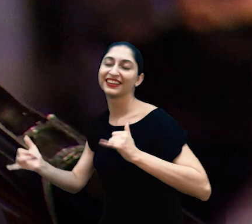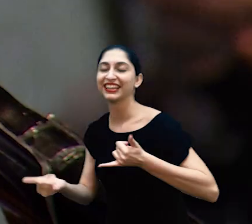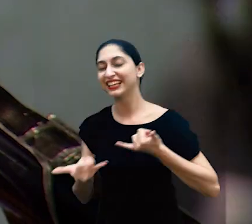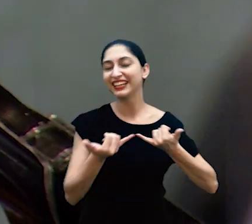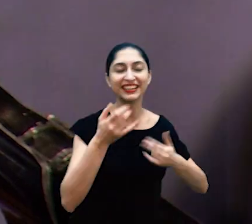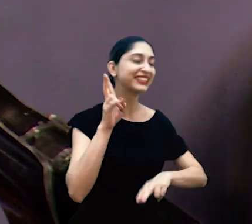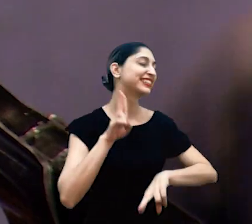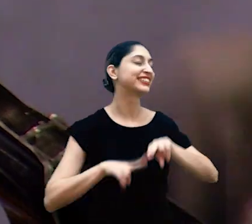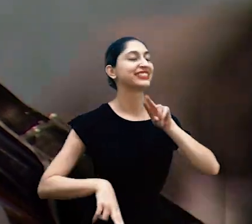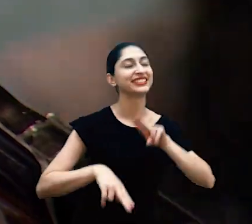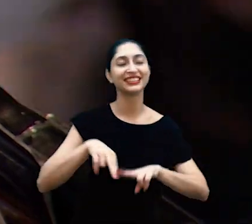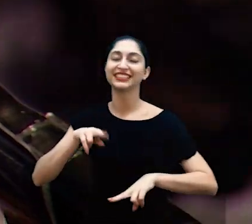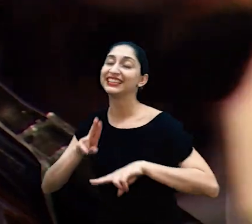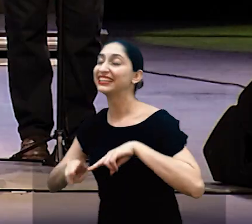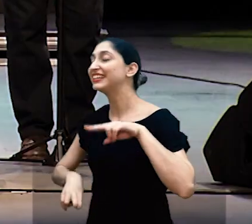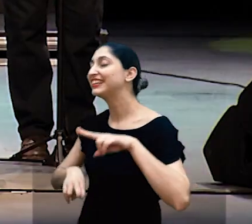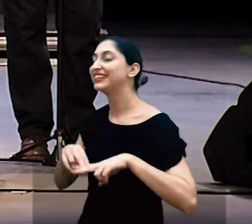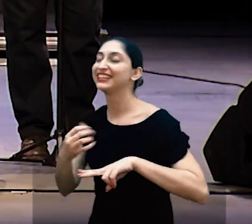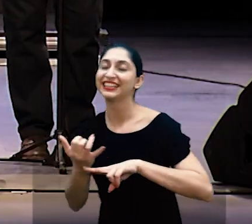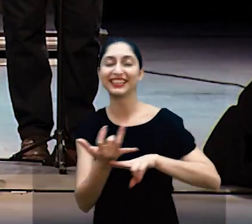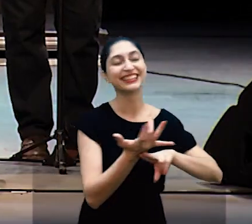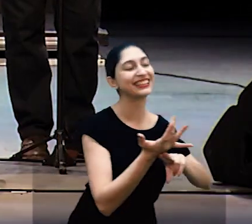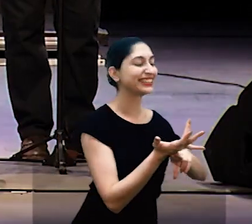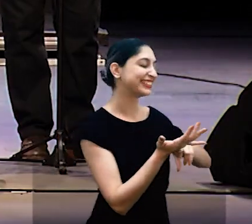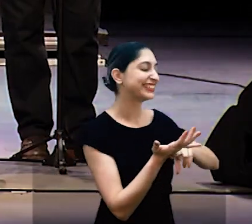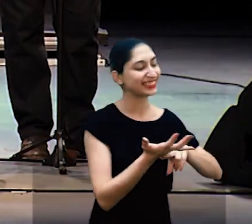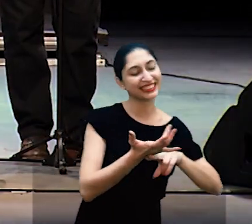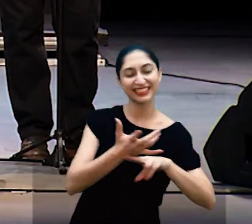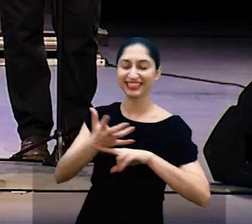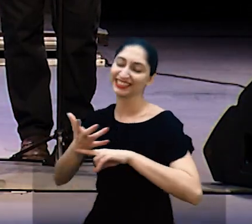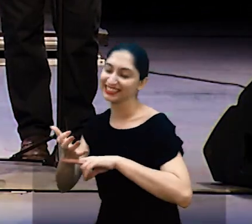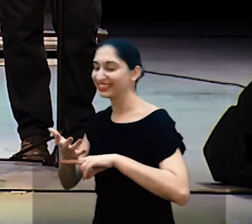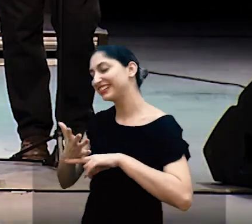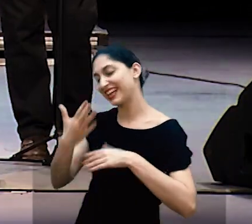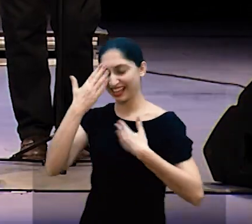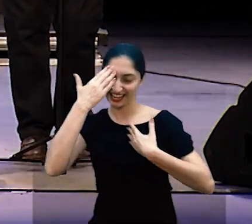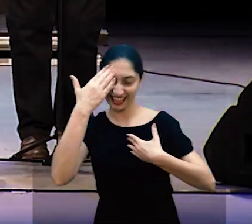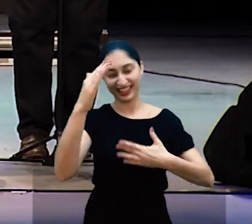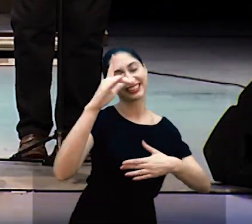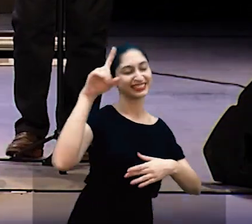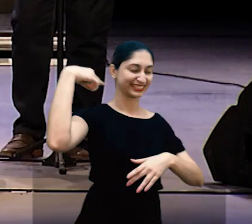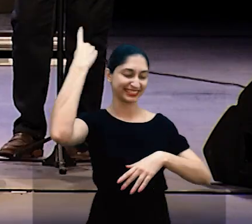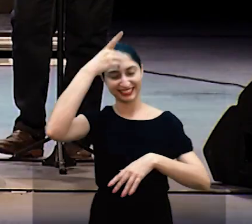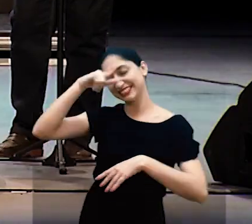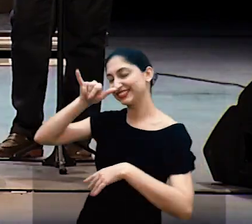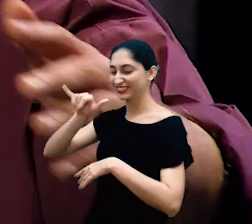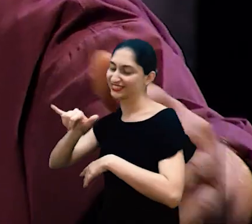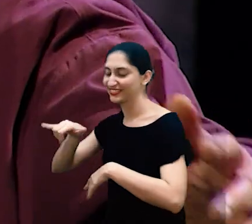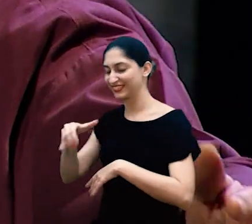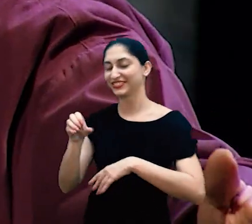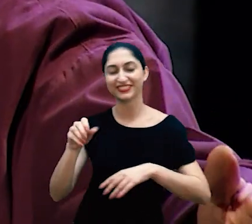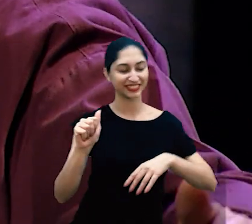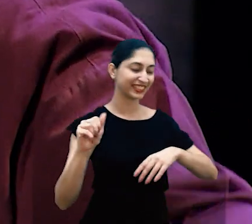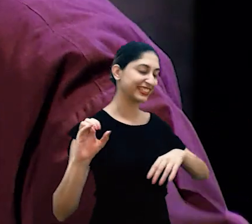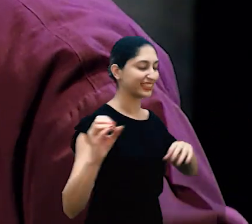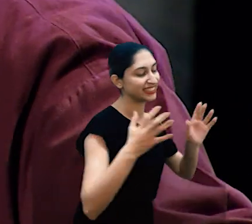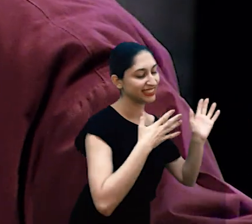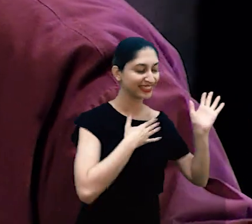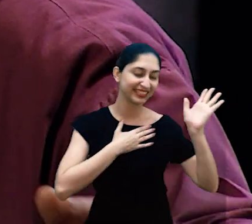tá queimando em homenagem a São João. O forró já